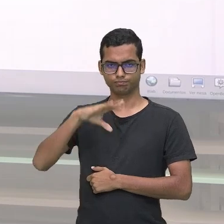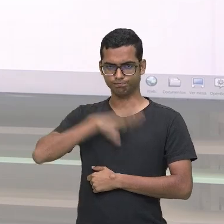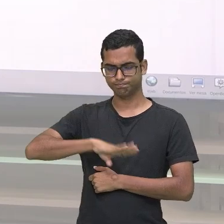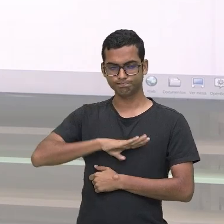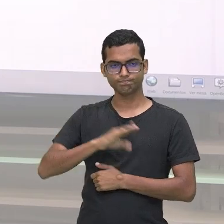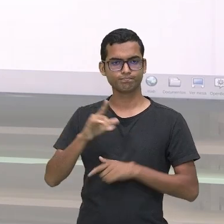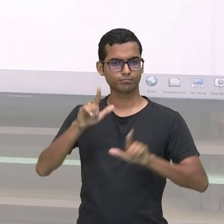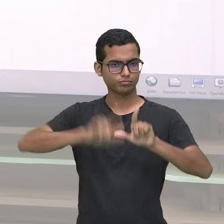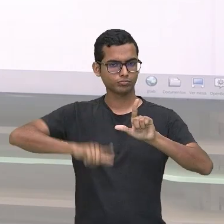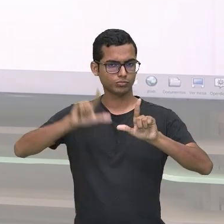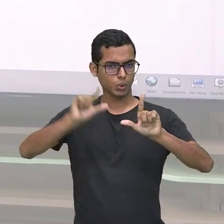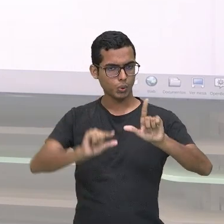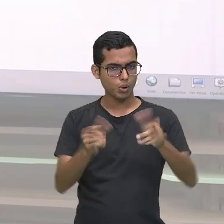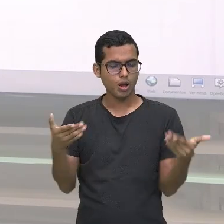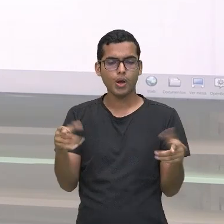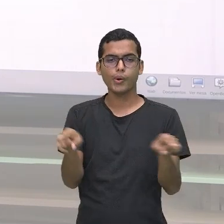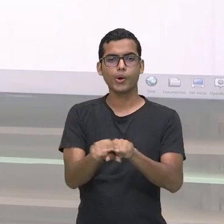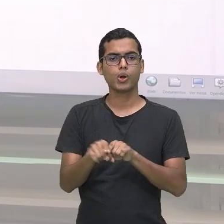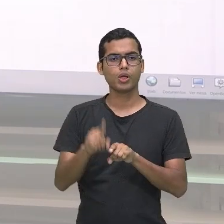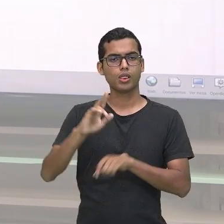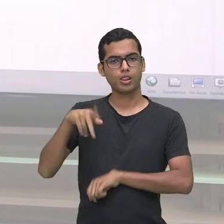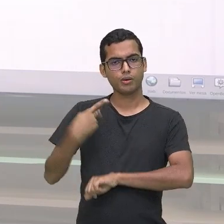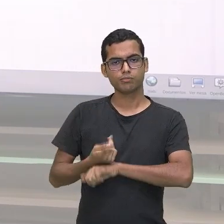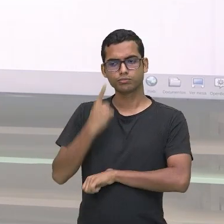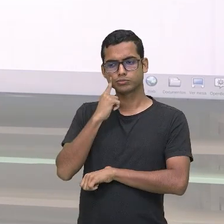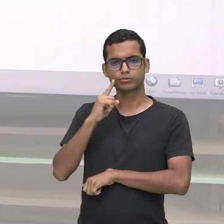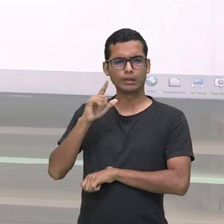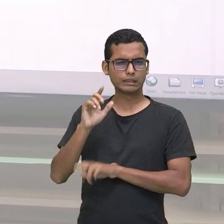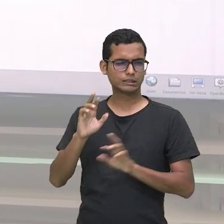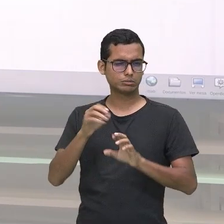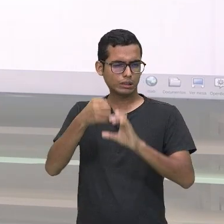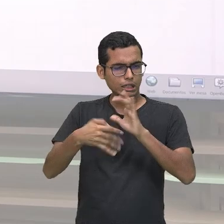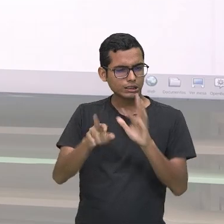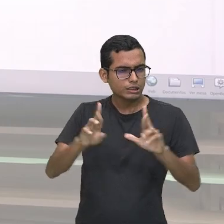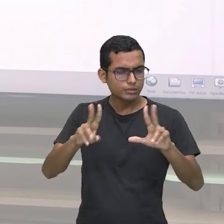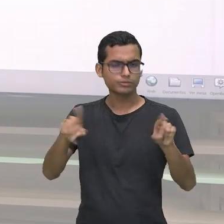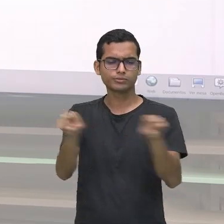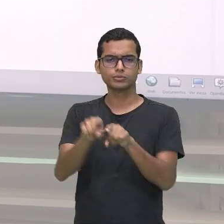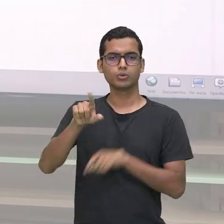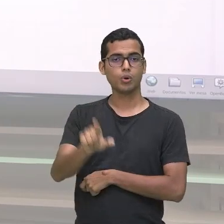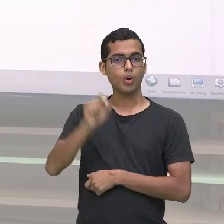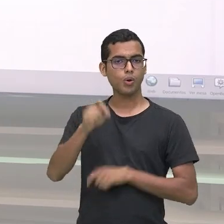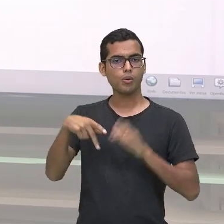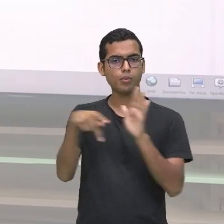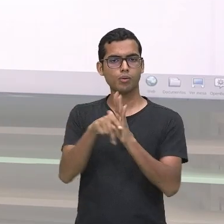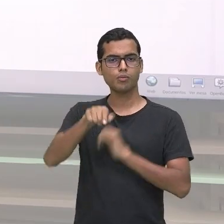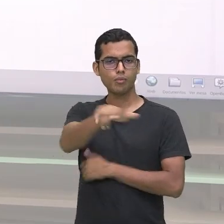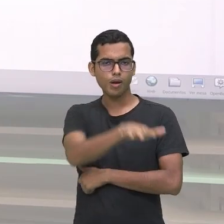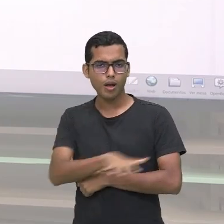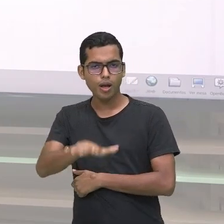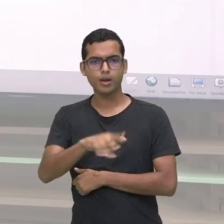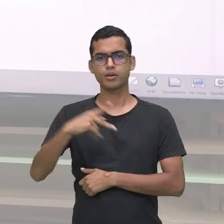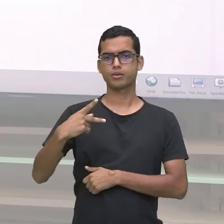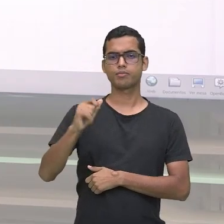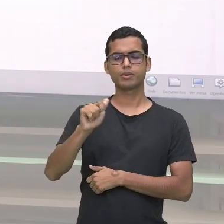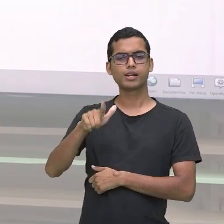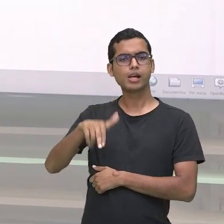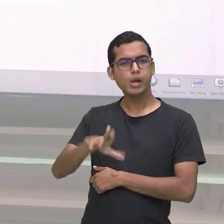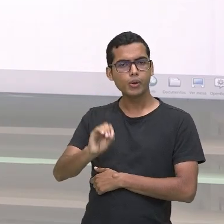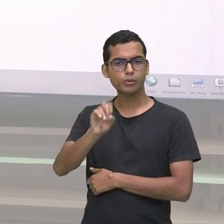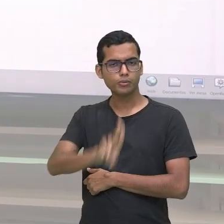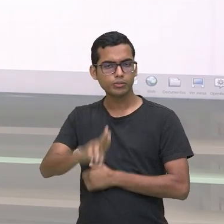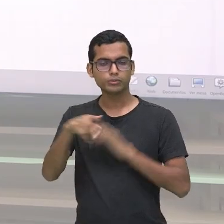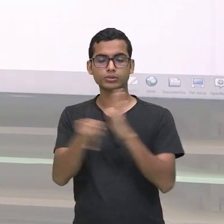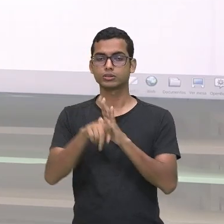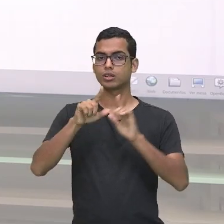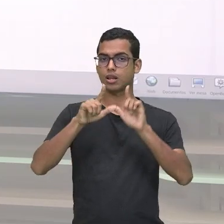diferenciar, né, foi escolhido, então foi definido, né, por convenção, que um plano nós vamos representar utilizando letras gregas.